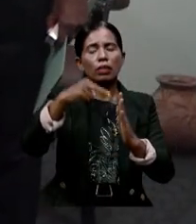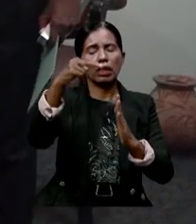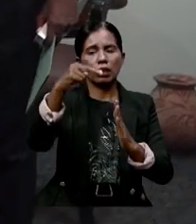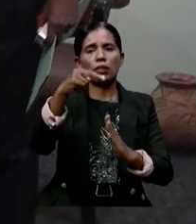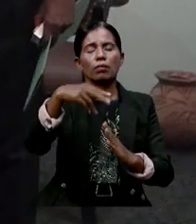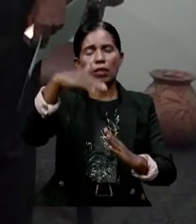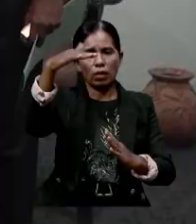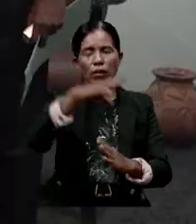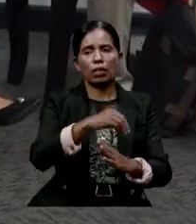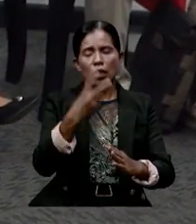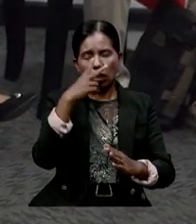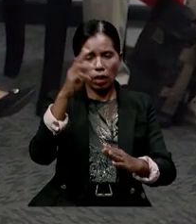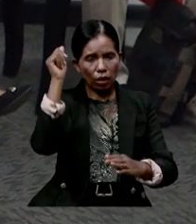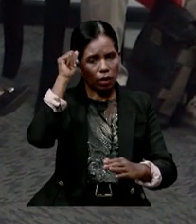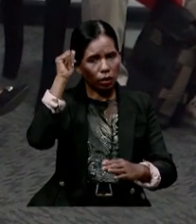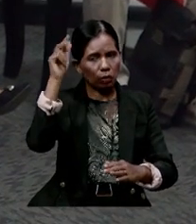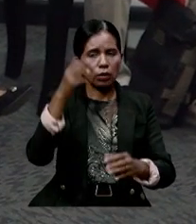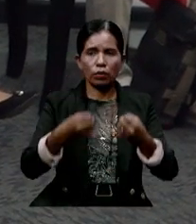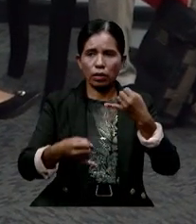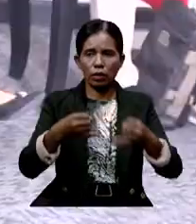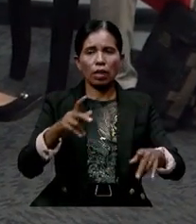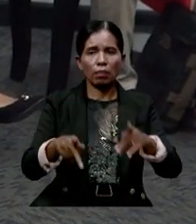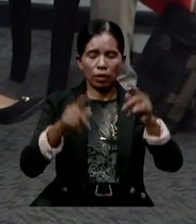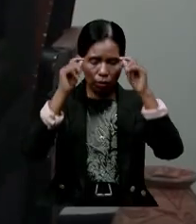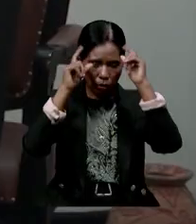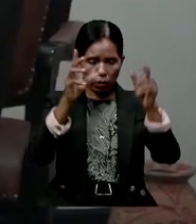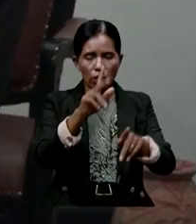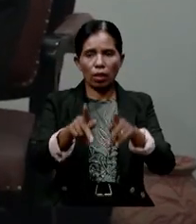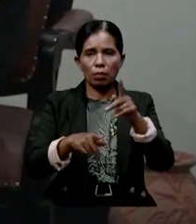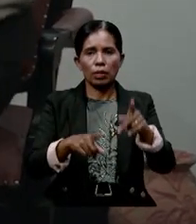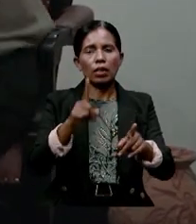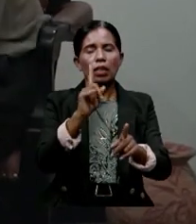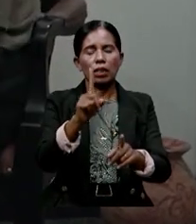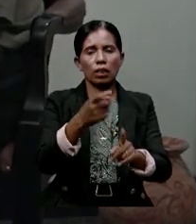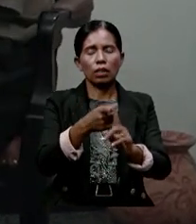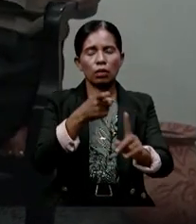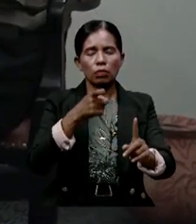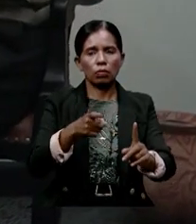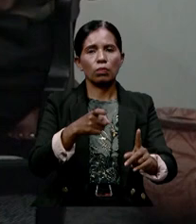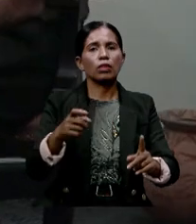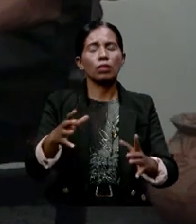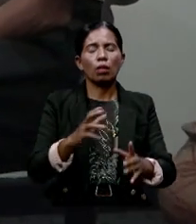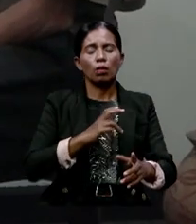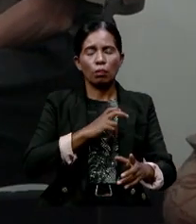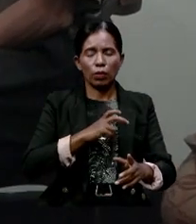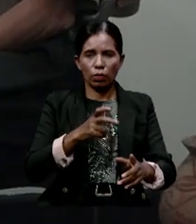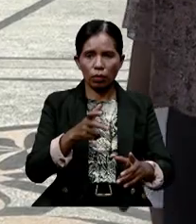análise ba setor justiça ne e a Timor Wan no mos academista na Inida Husi Coimbra no perito na